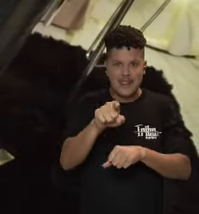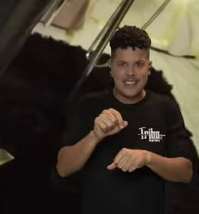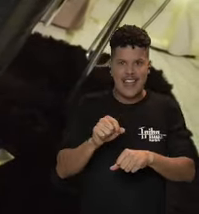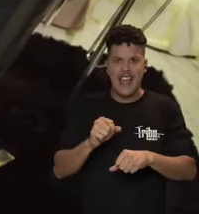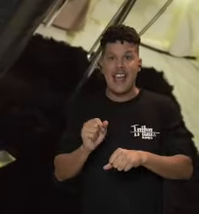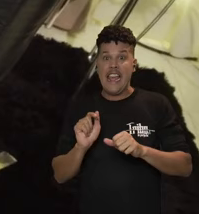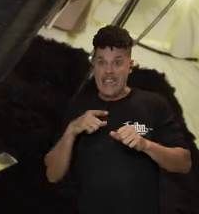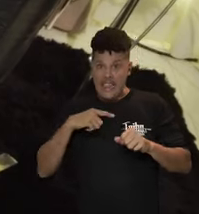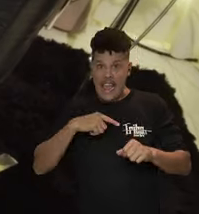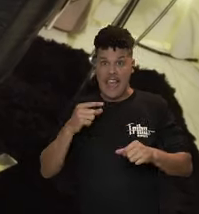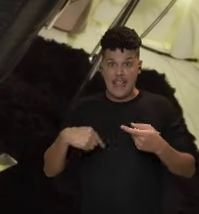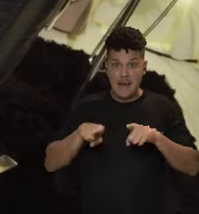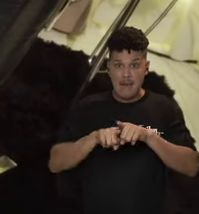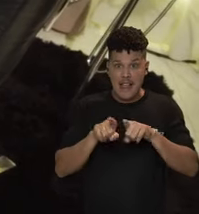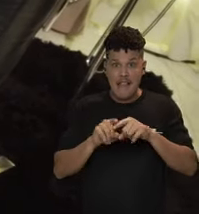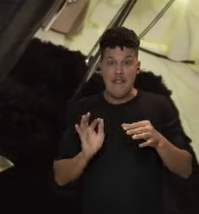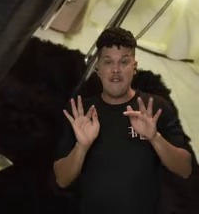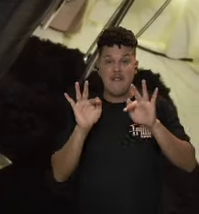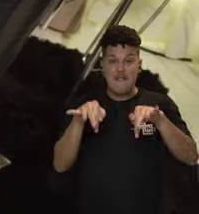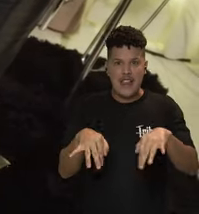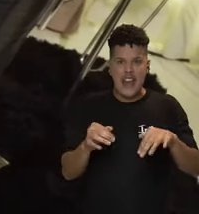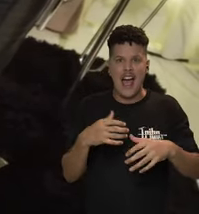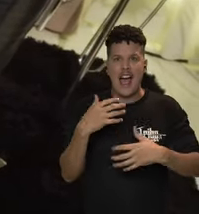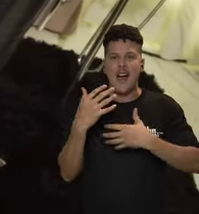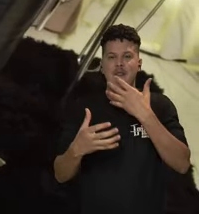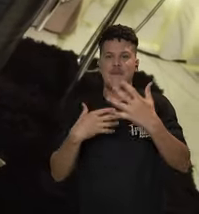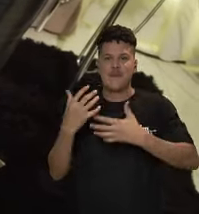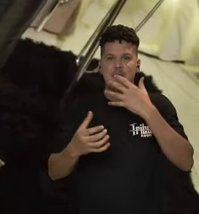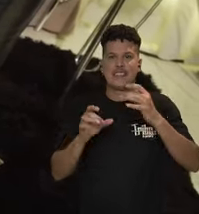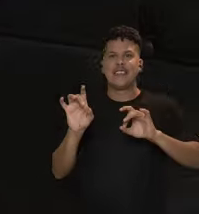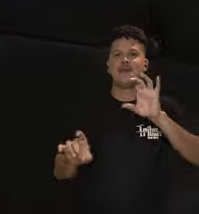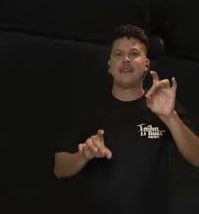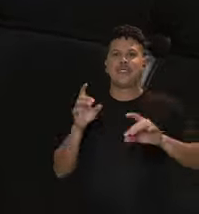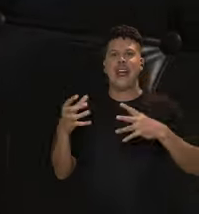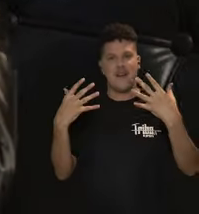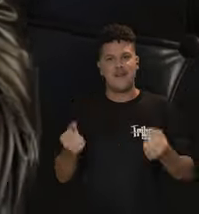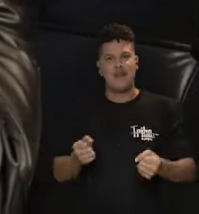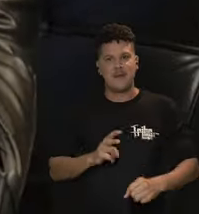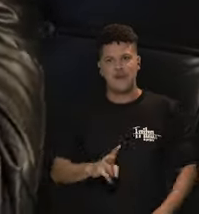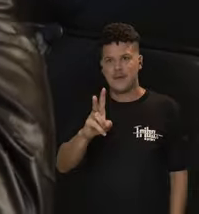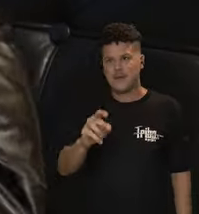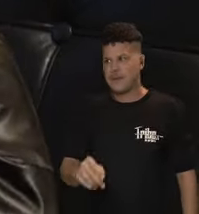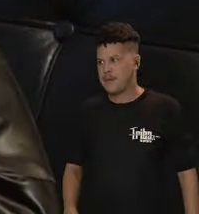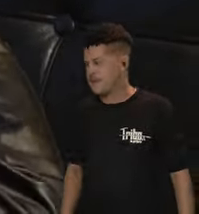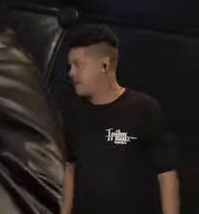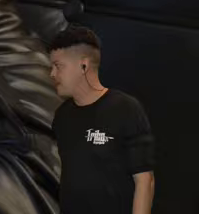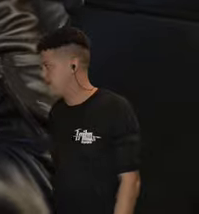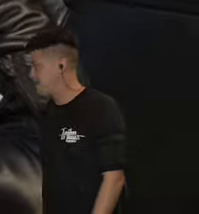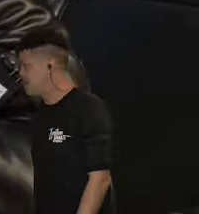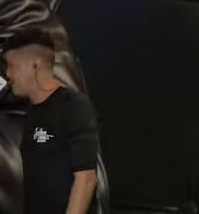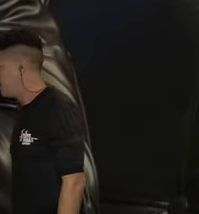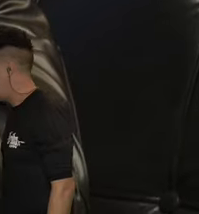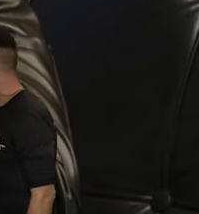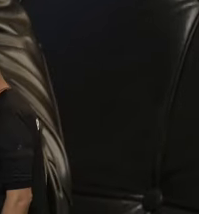no final. Algumas coisas inéditas também. Com certeza. E vamos seguindo aqui, né, Luke? Nossa, bora. Noite, assim, ó.